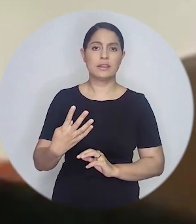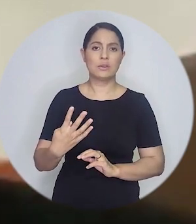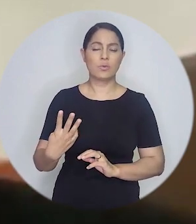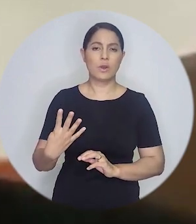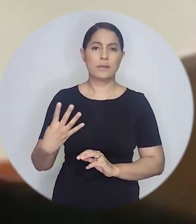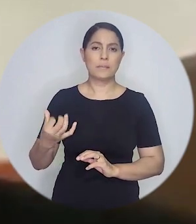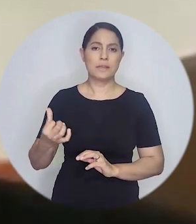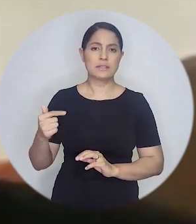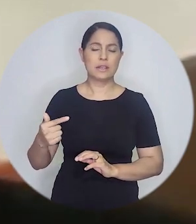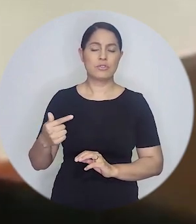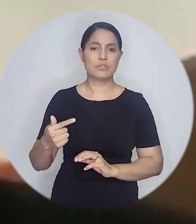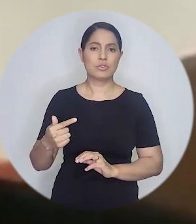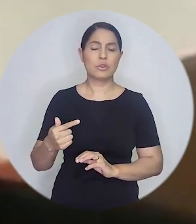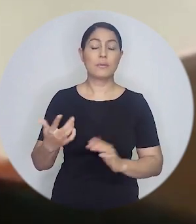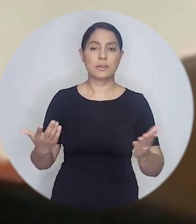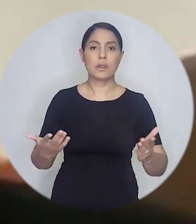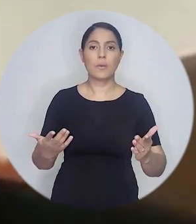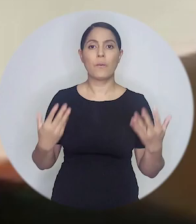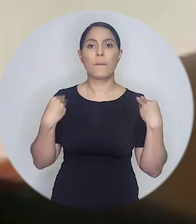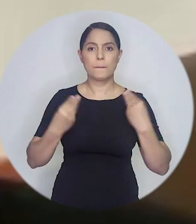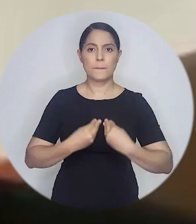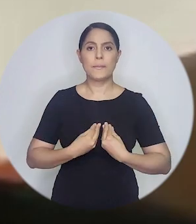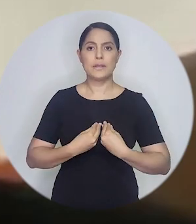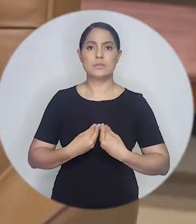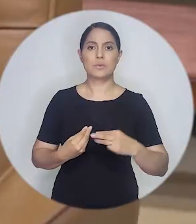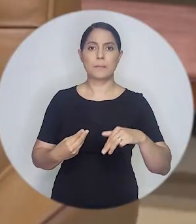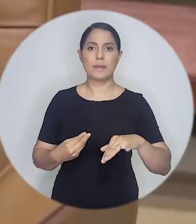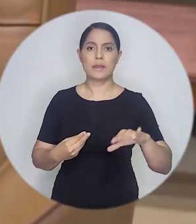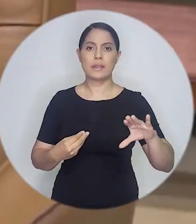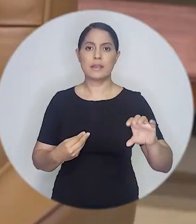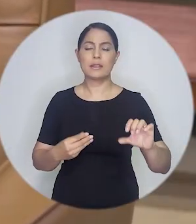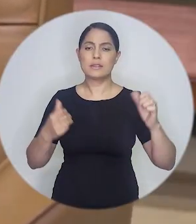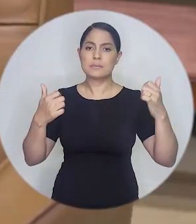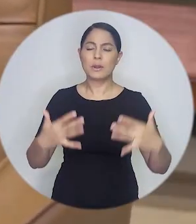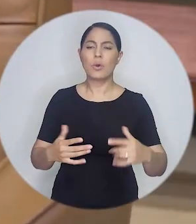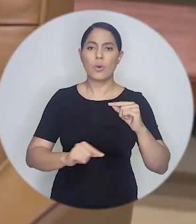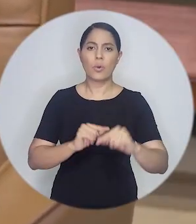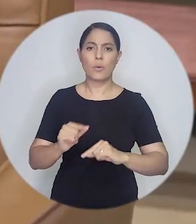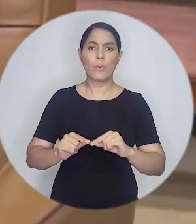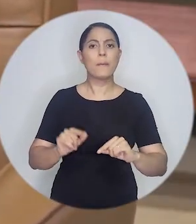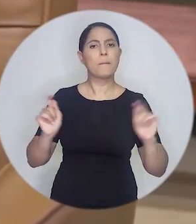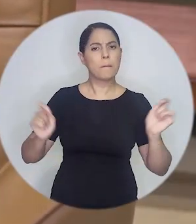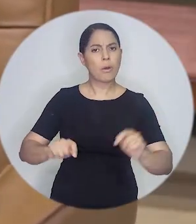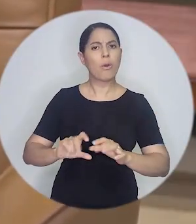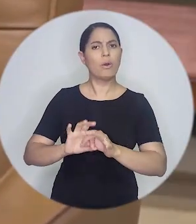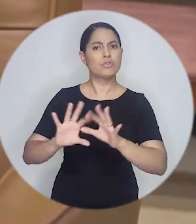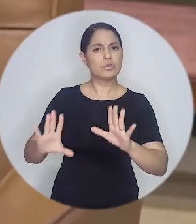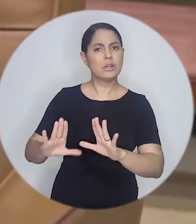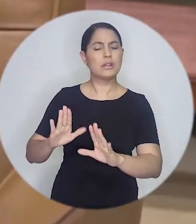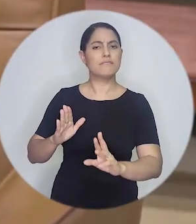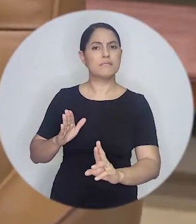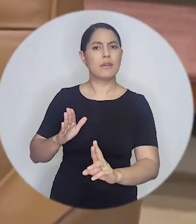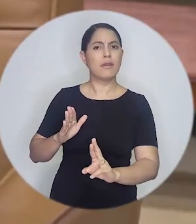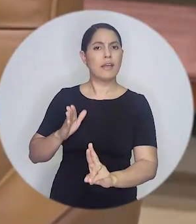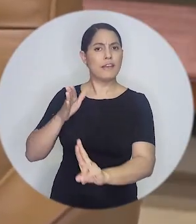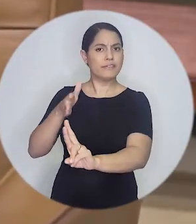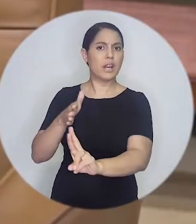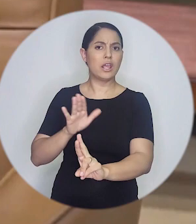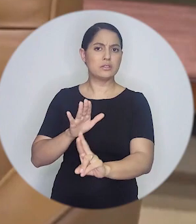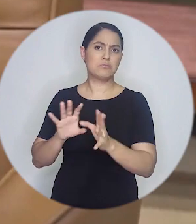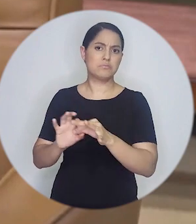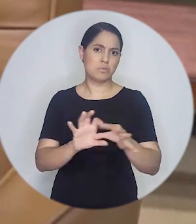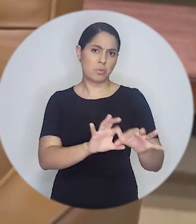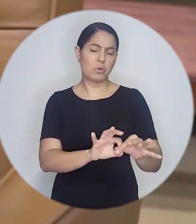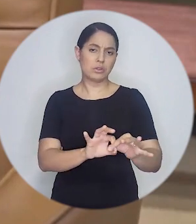na Lei 13.467, o ministro Gilmar Mendes destacou que aqueles critérios podem até servir como